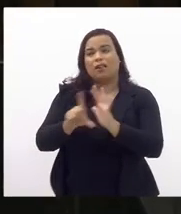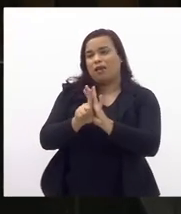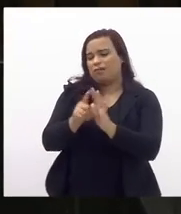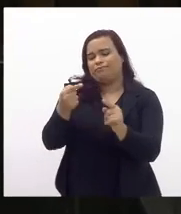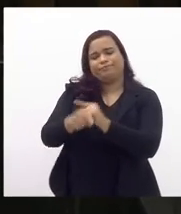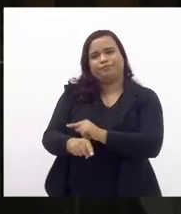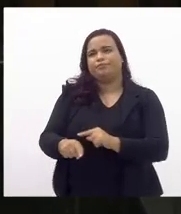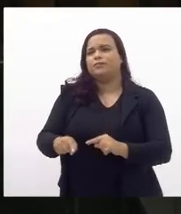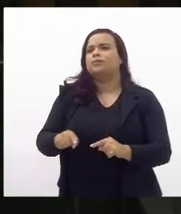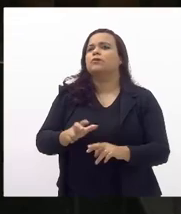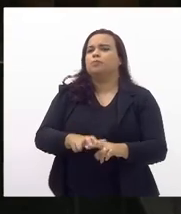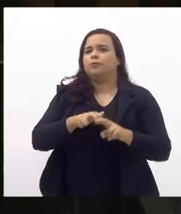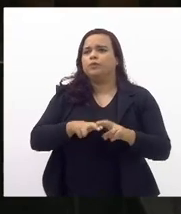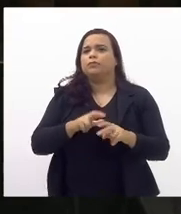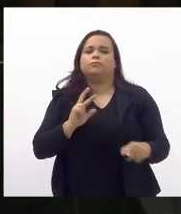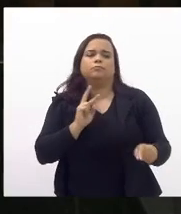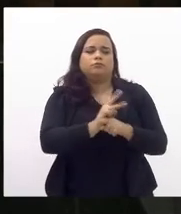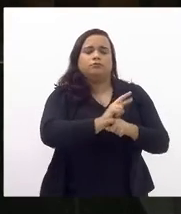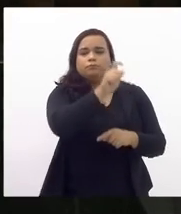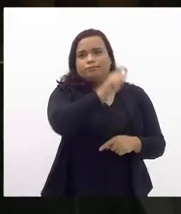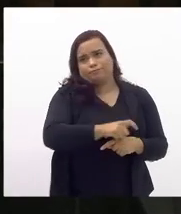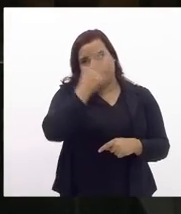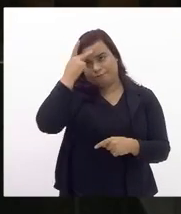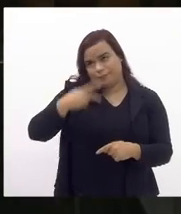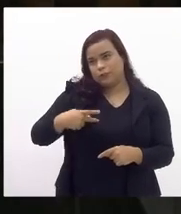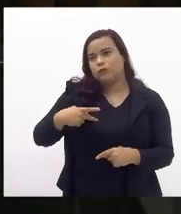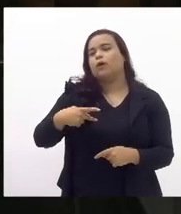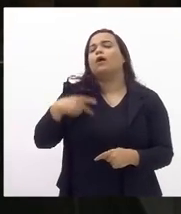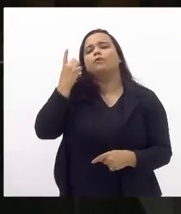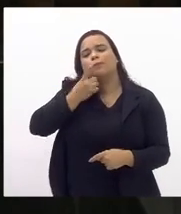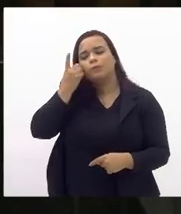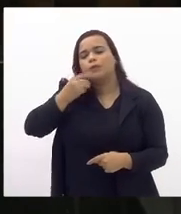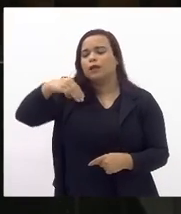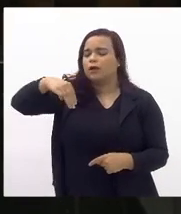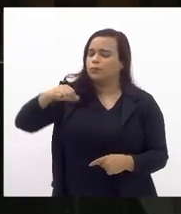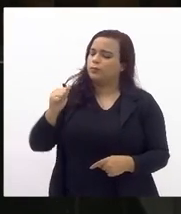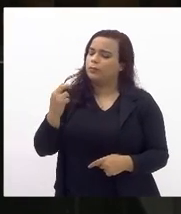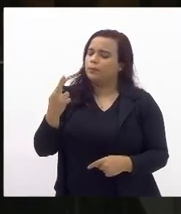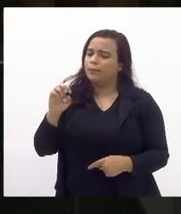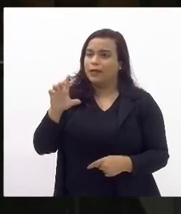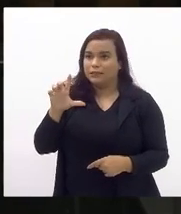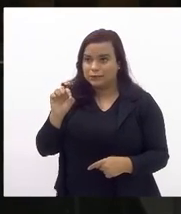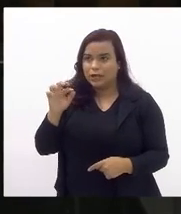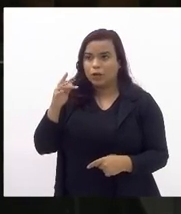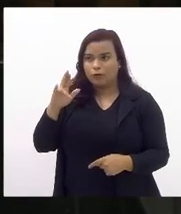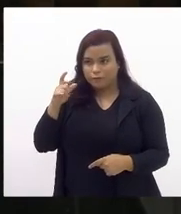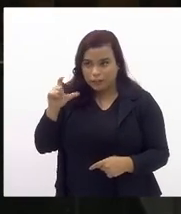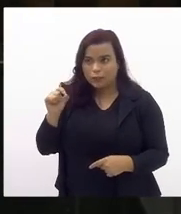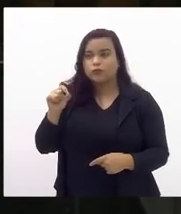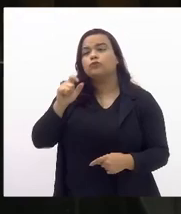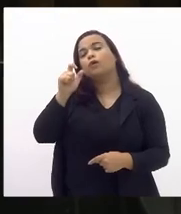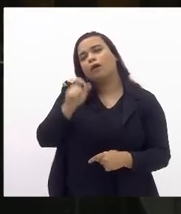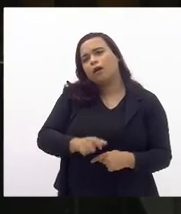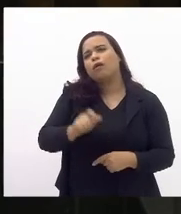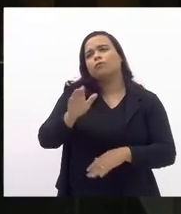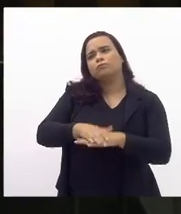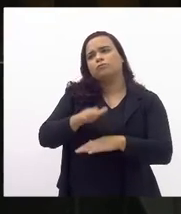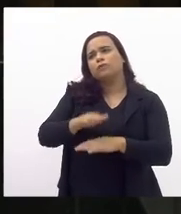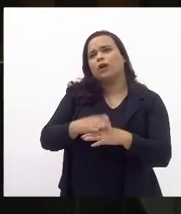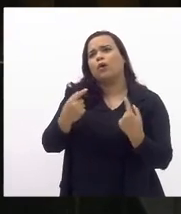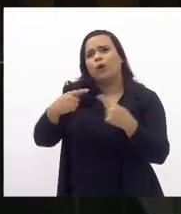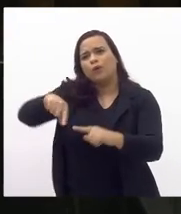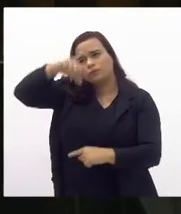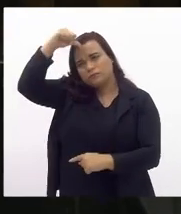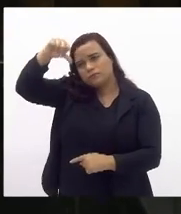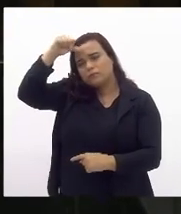pessoal do deputado Marcelo Freixo, que tem a petulância de fazer ataques ao líder do governo, ao governador Cláudio Castro, hoje se diz